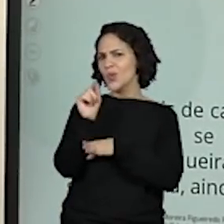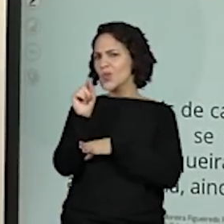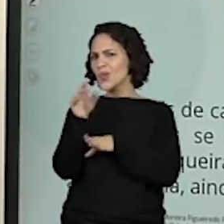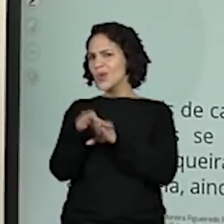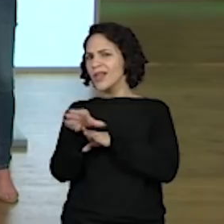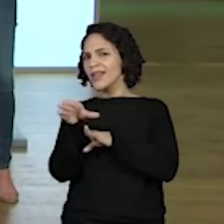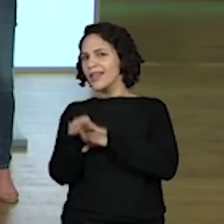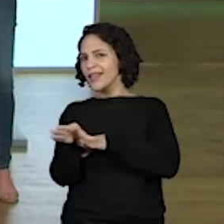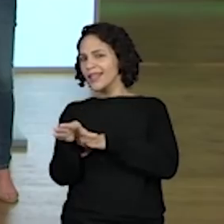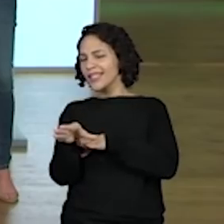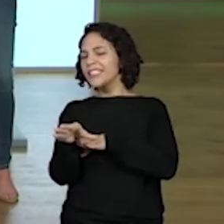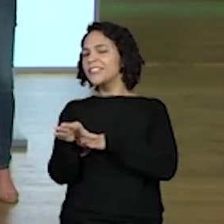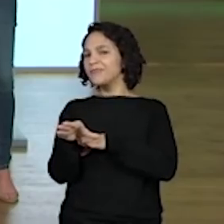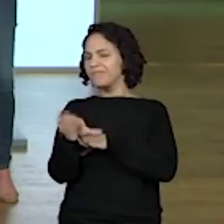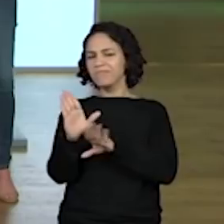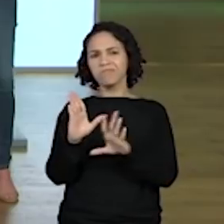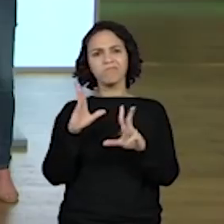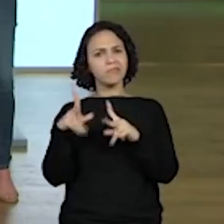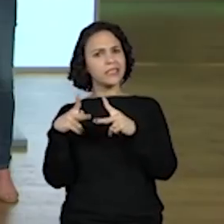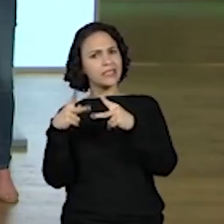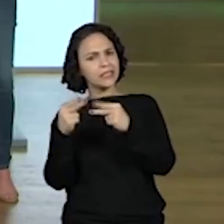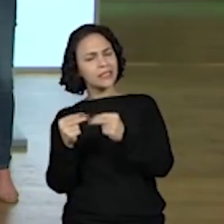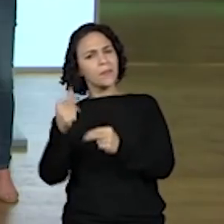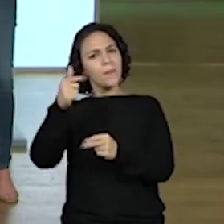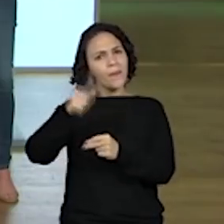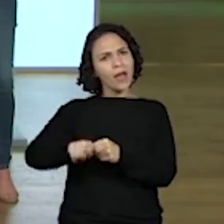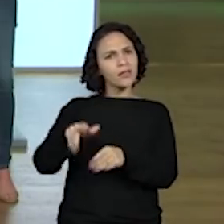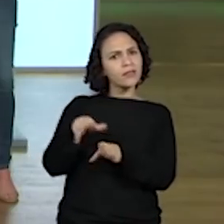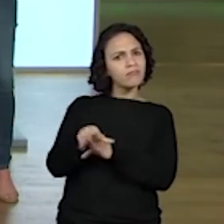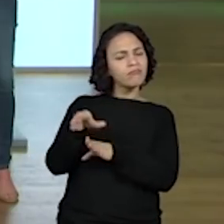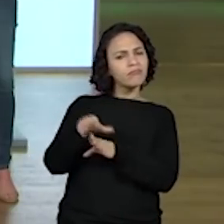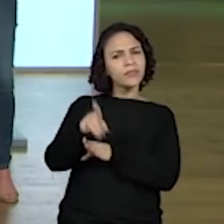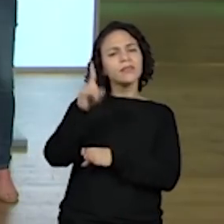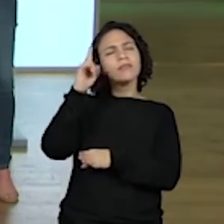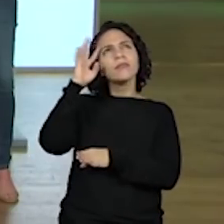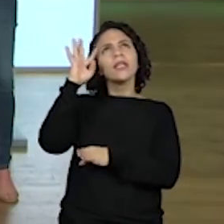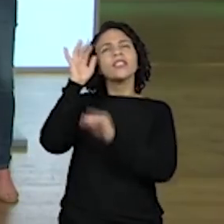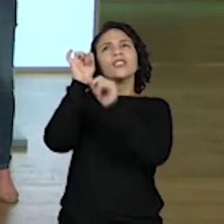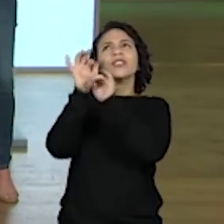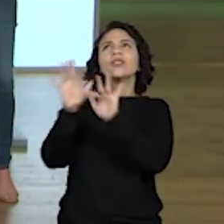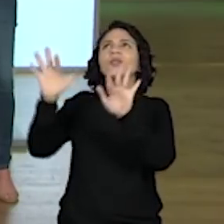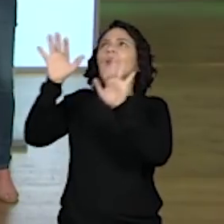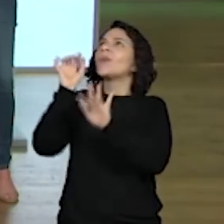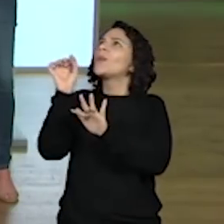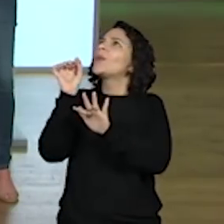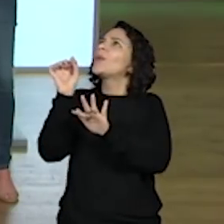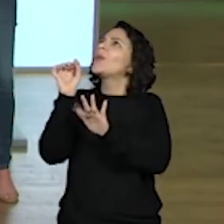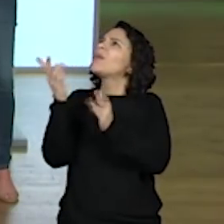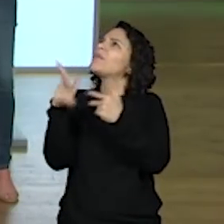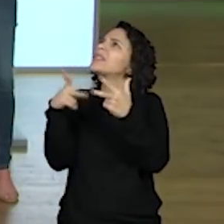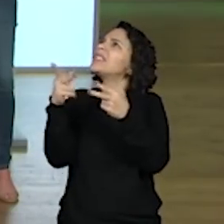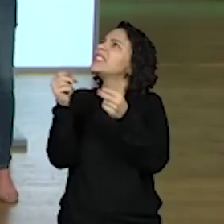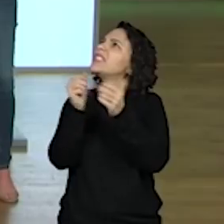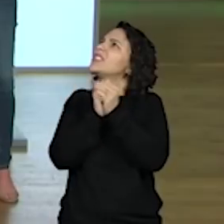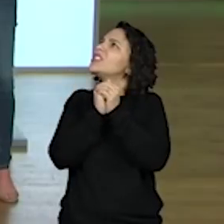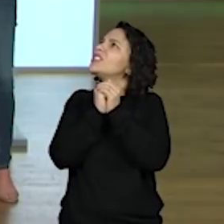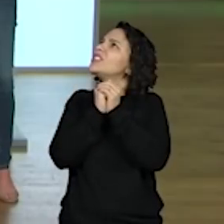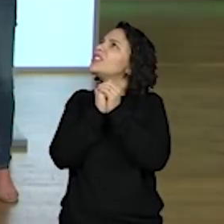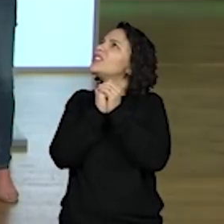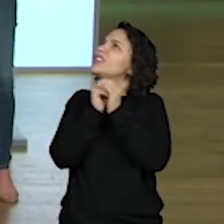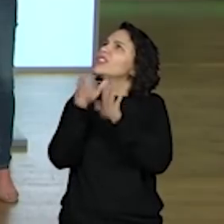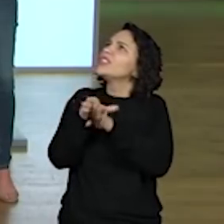essas? Presente e orientações. Vocês aí imaginam? Que presente e que